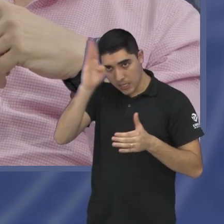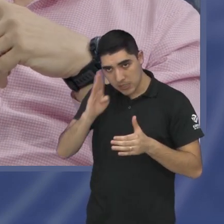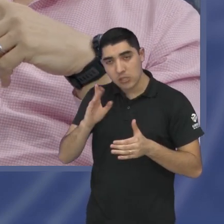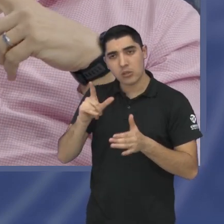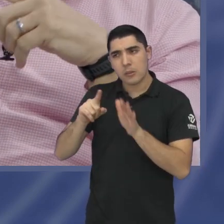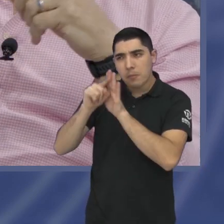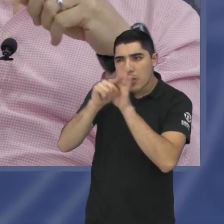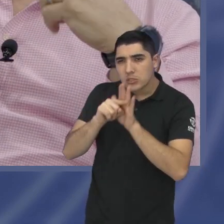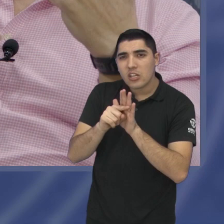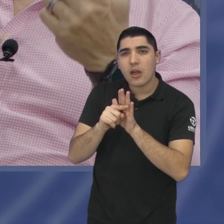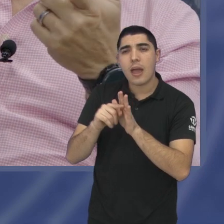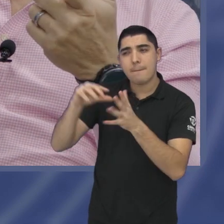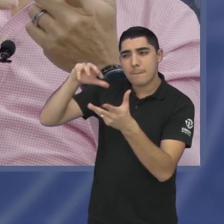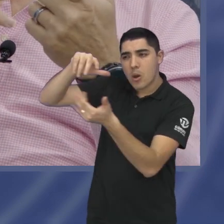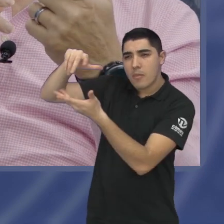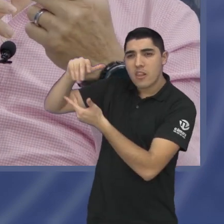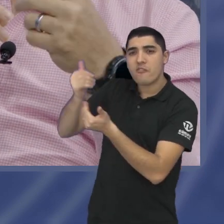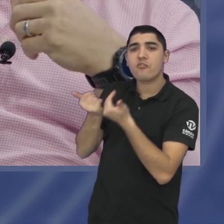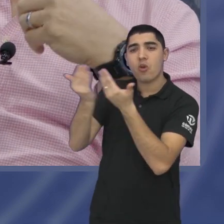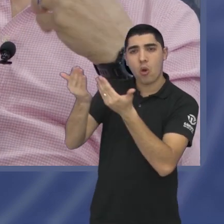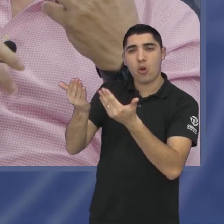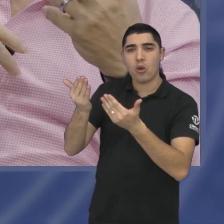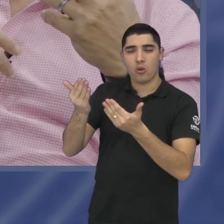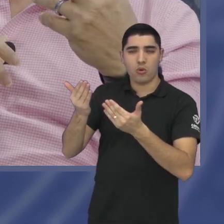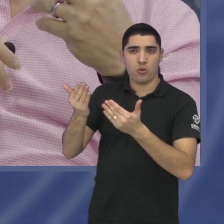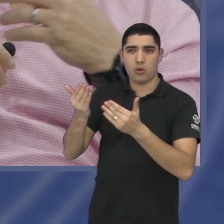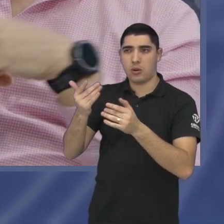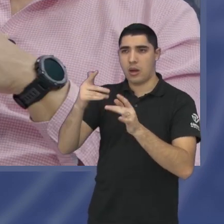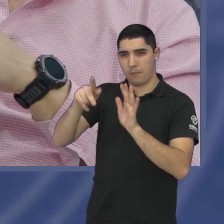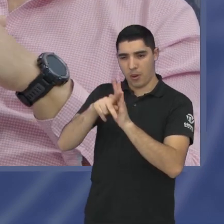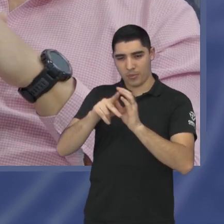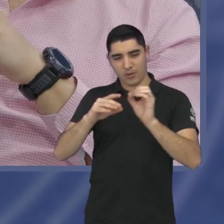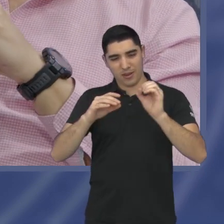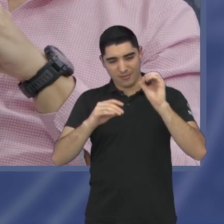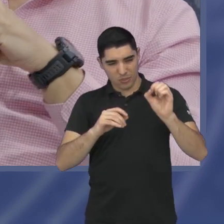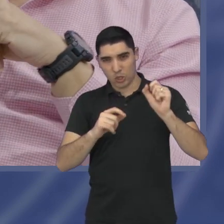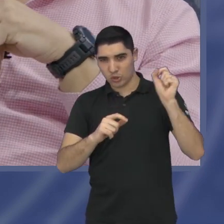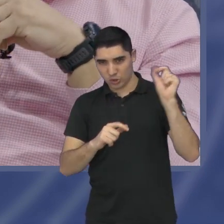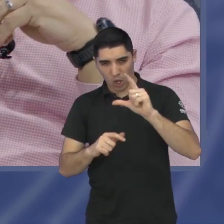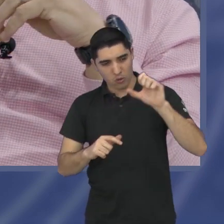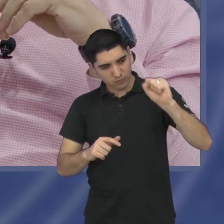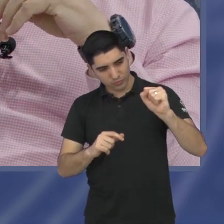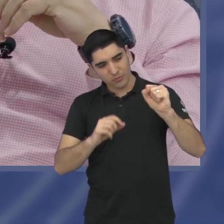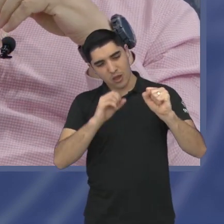na busca de planetas fora do sistema solar, que a gente chama de exoplanetas. O INPE, inclusive,